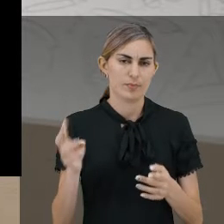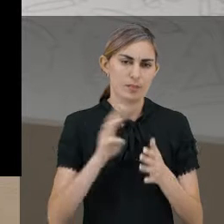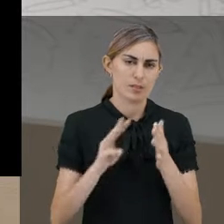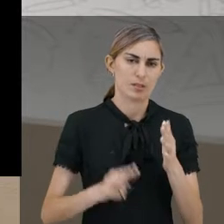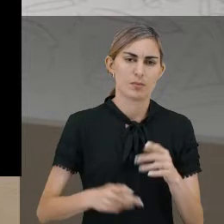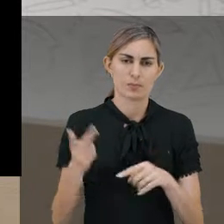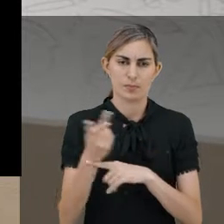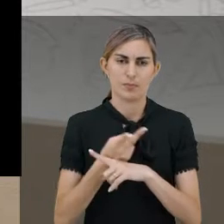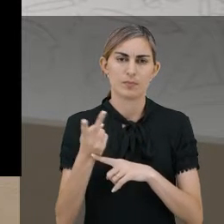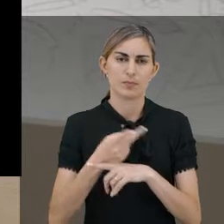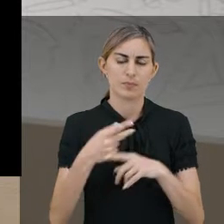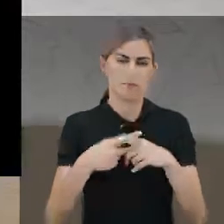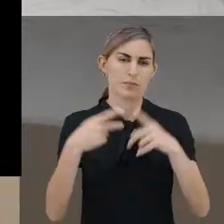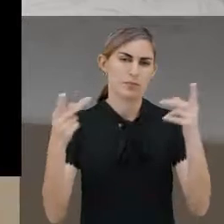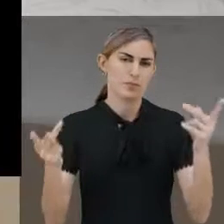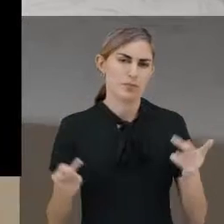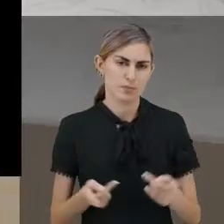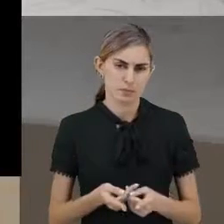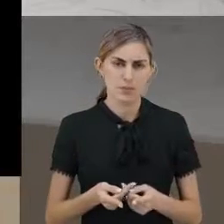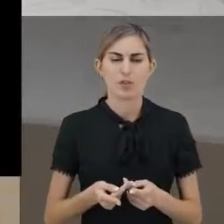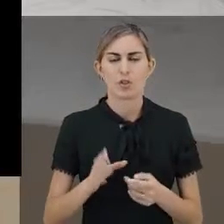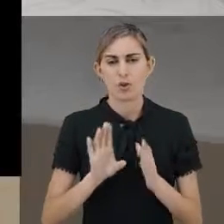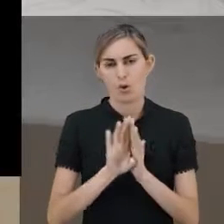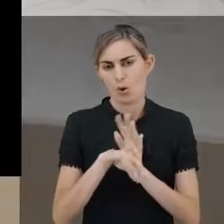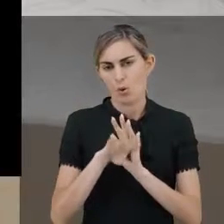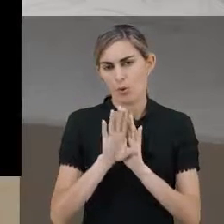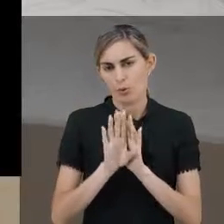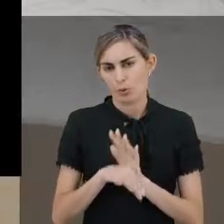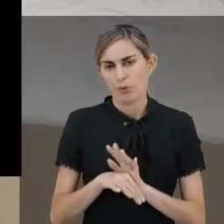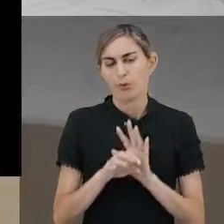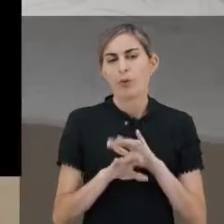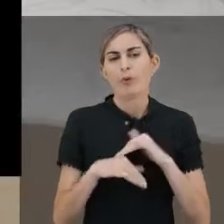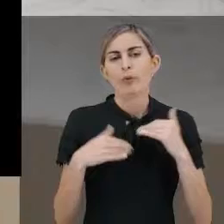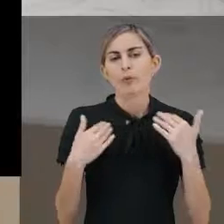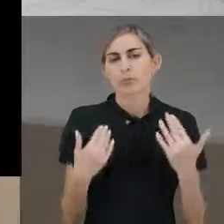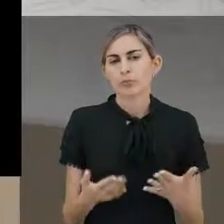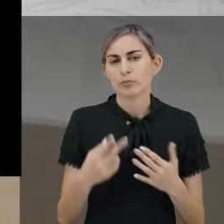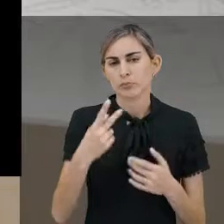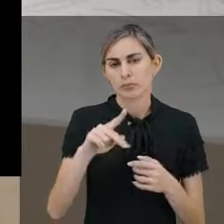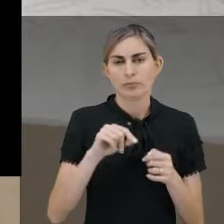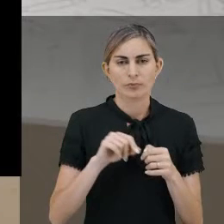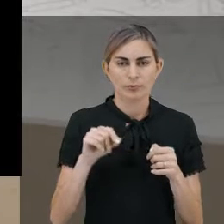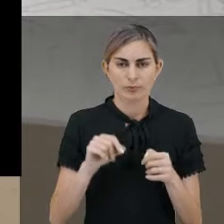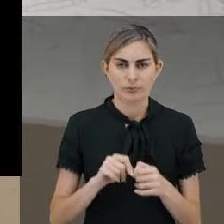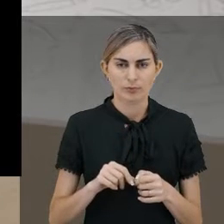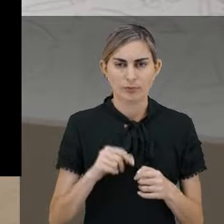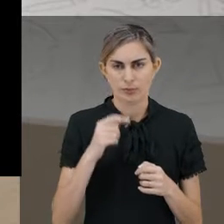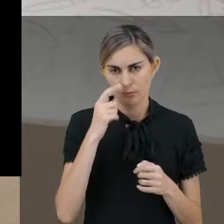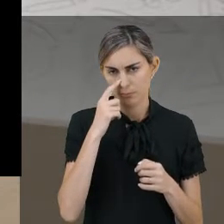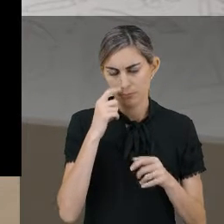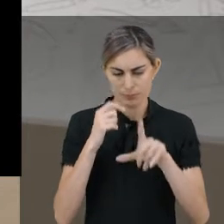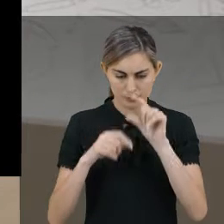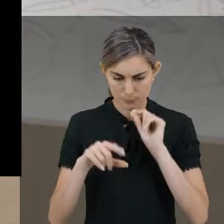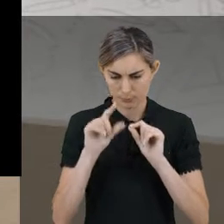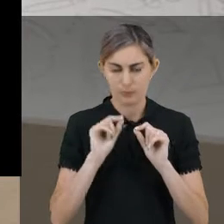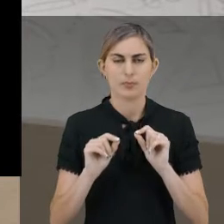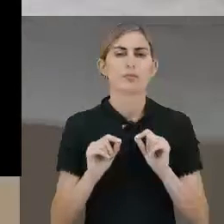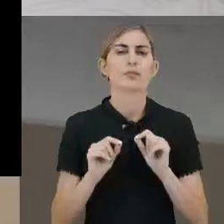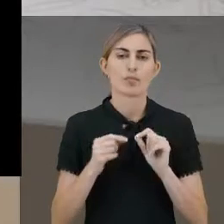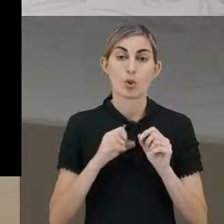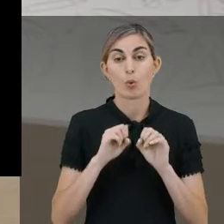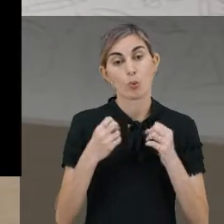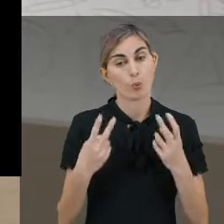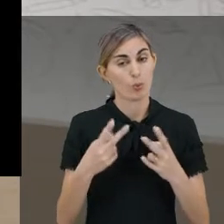método buscar prato, ele vai receber um código no qual ele vai fazer um select com um